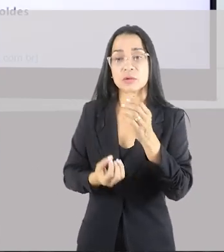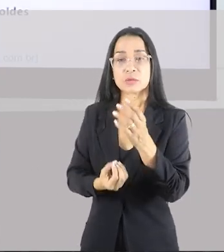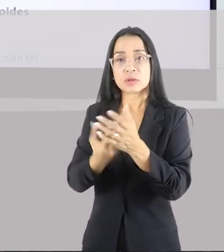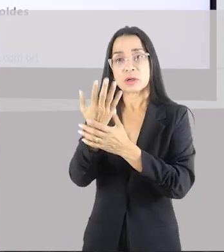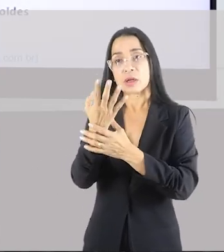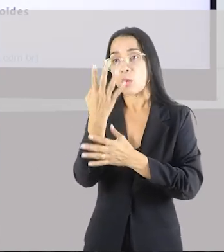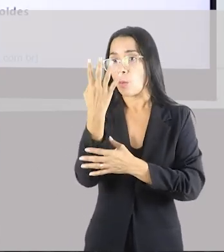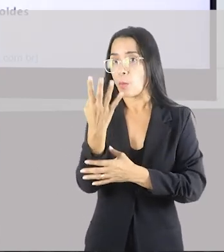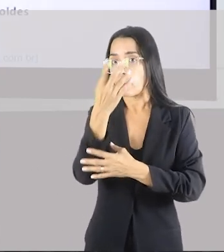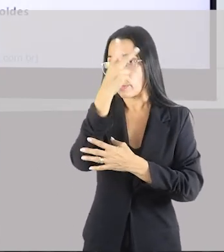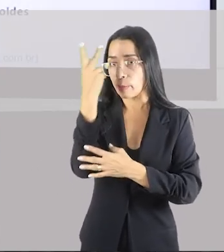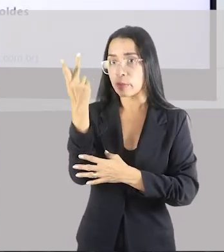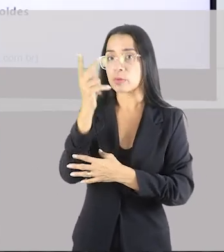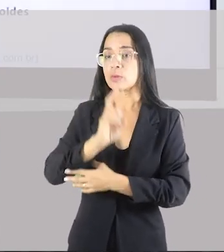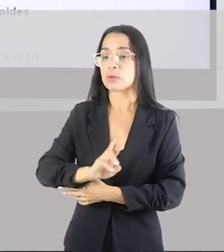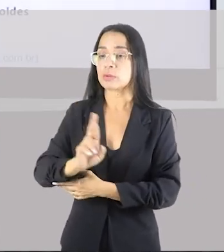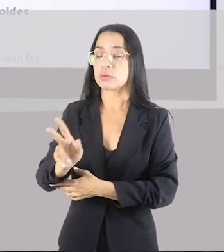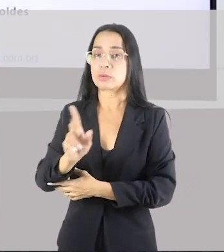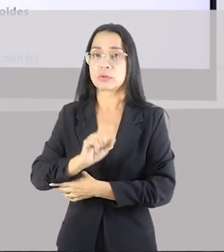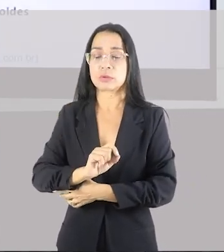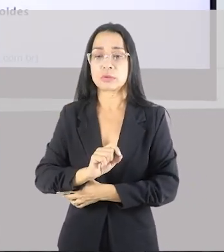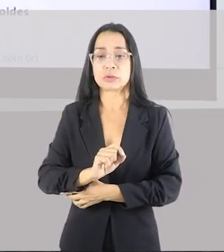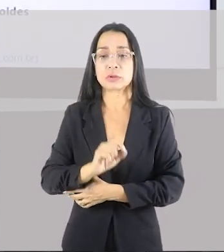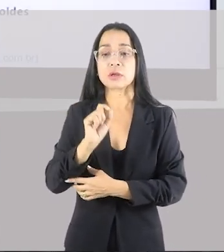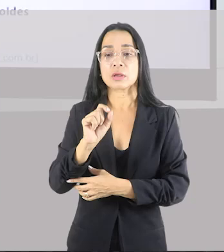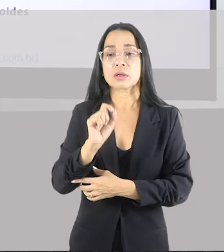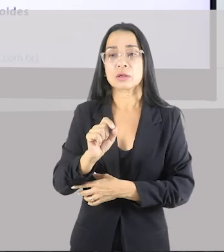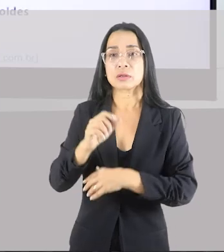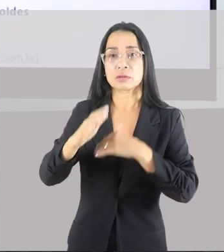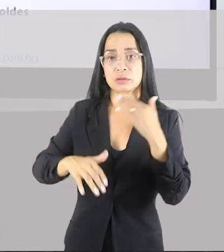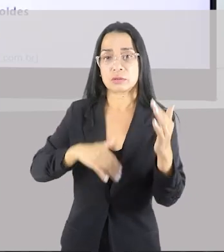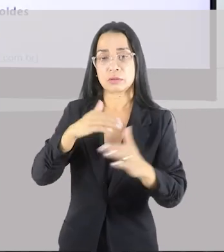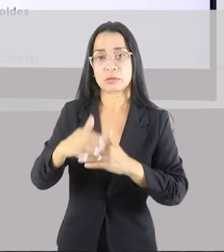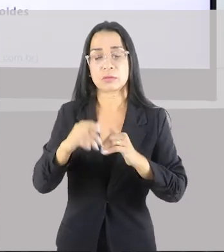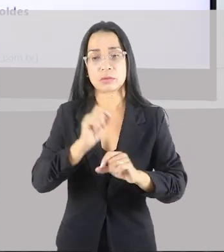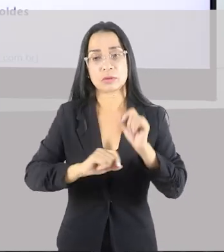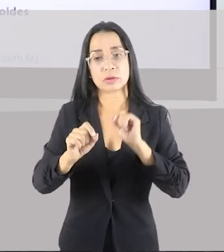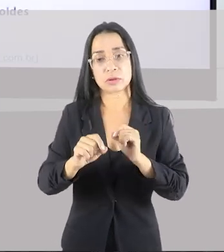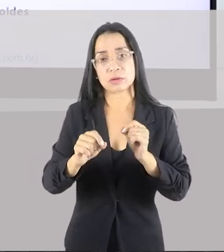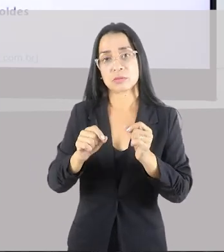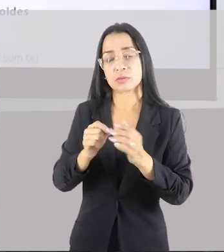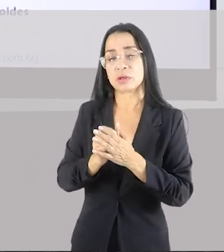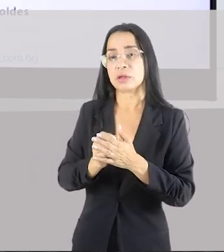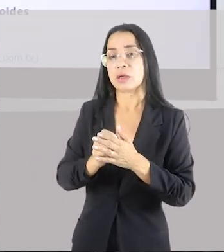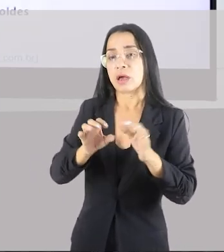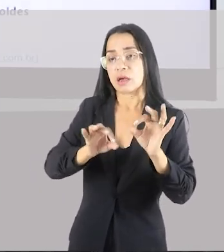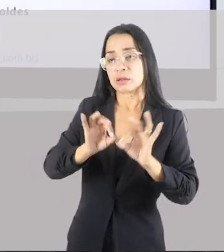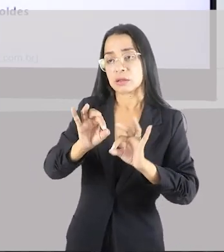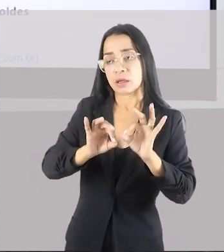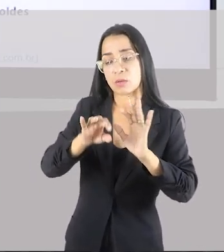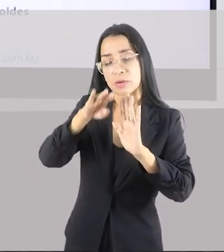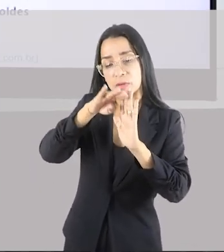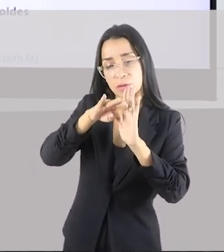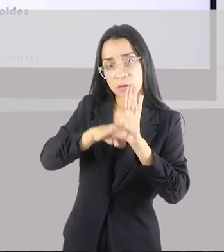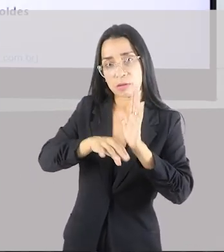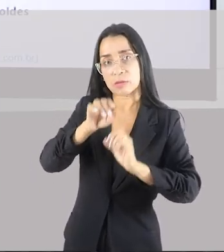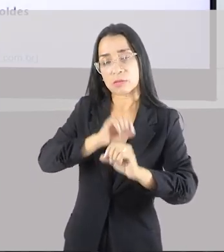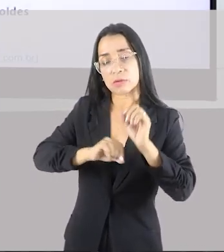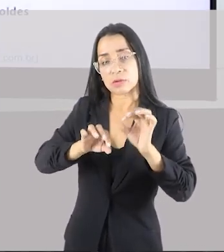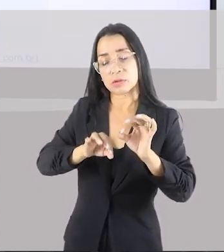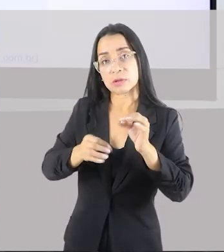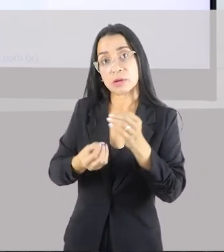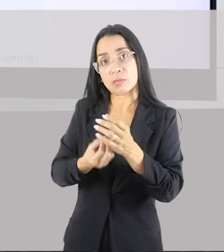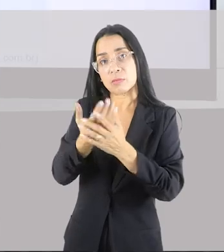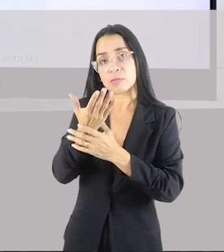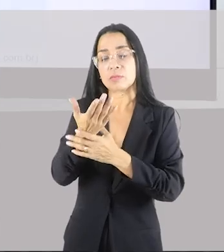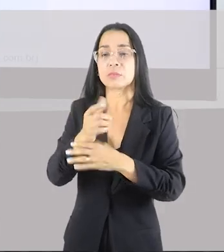4 pessoas diferentes, tá certo? Então, esse é o processo e a sequência da formação do gameta masculino,